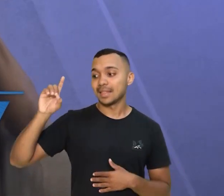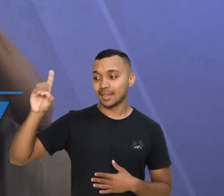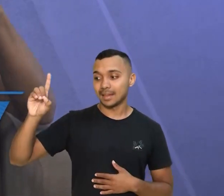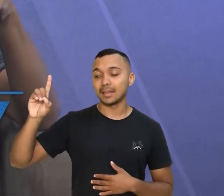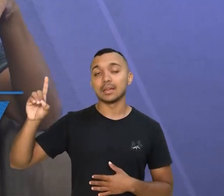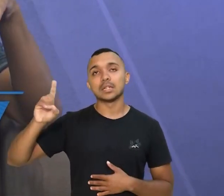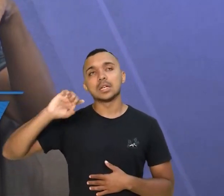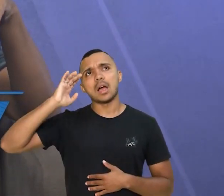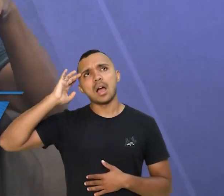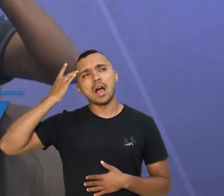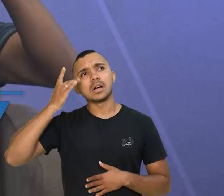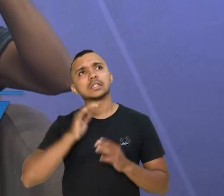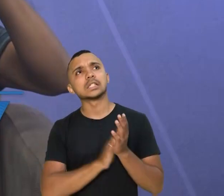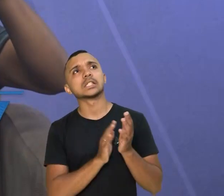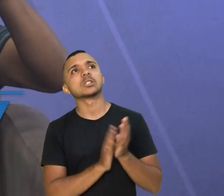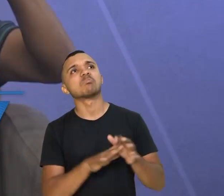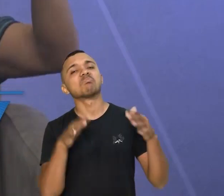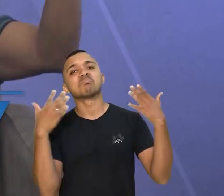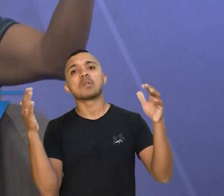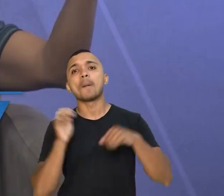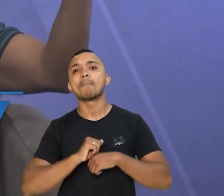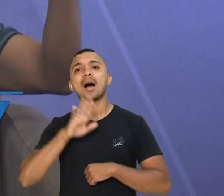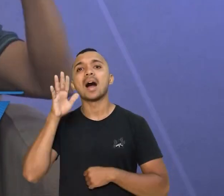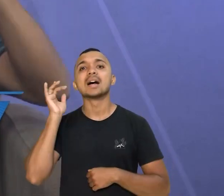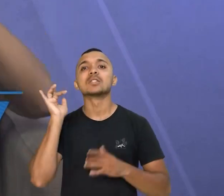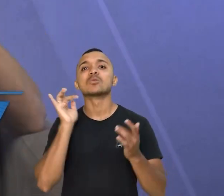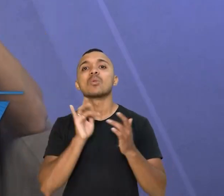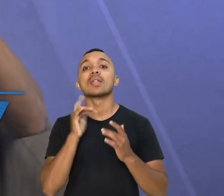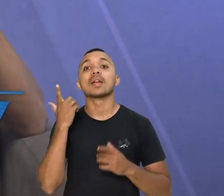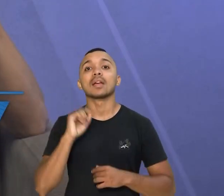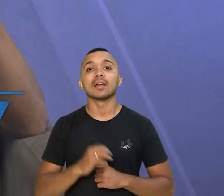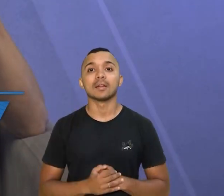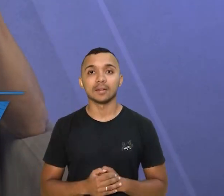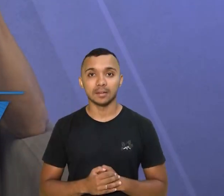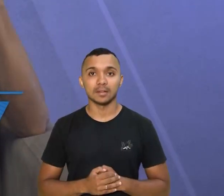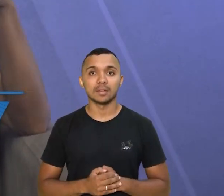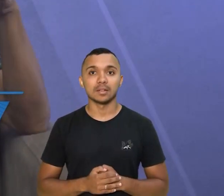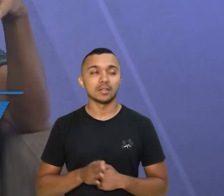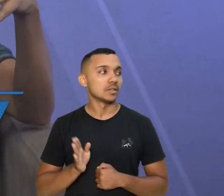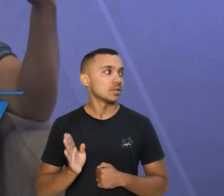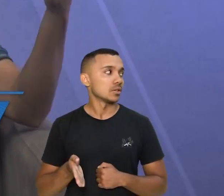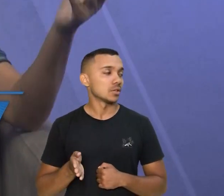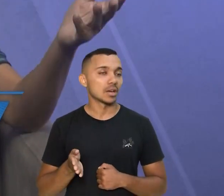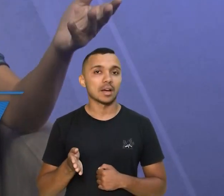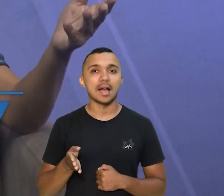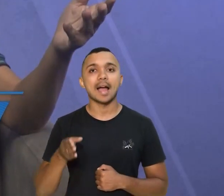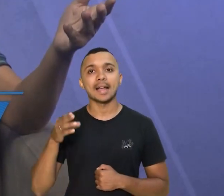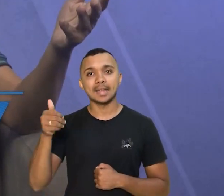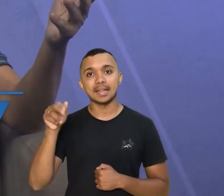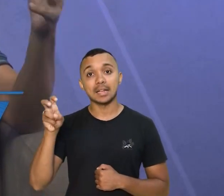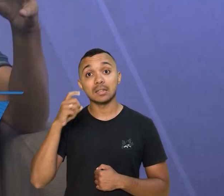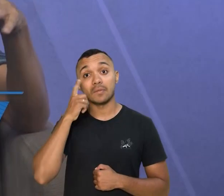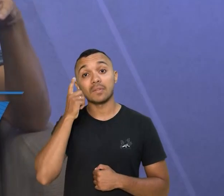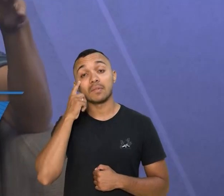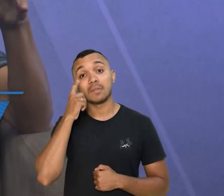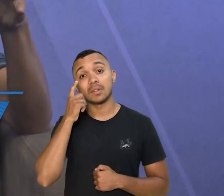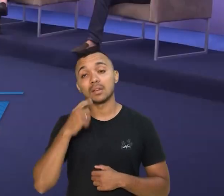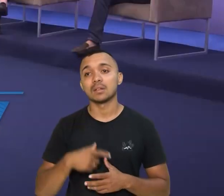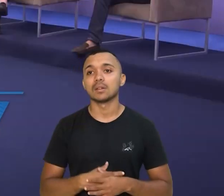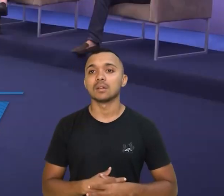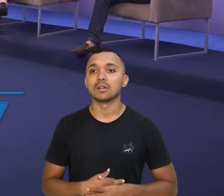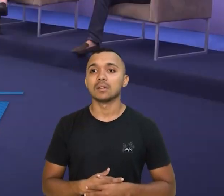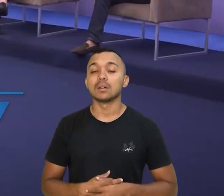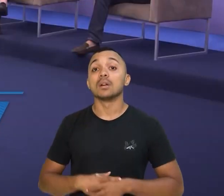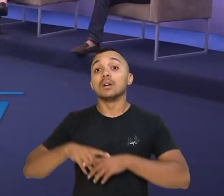aí, o que chega mais próximo tem 11 pontos, ele tem 15. É, mas tem que ver o nível dos adversários de cada grupo. Você tem que